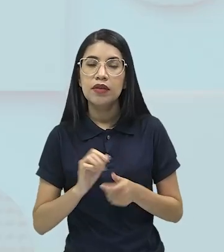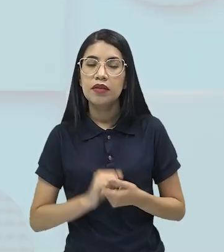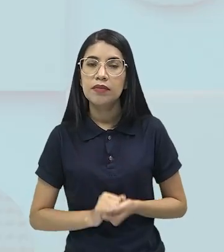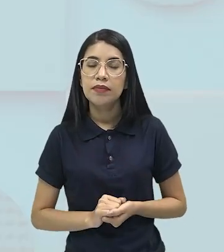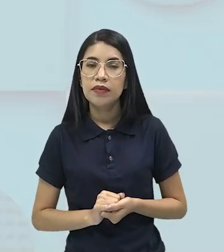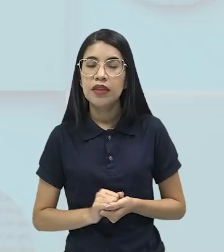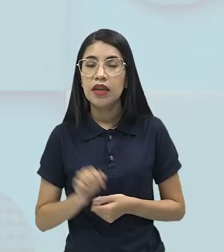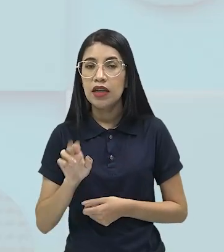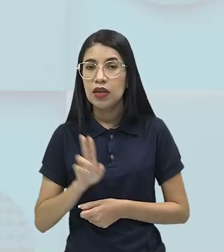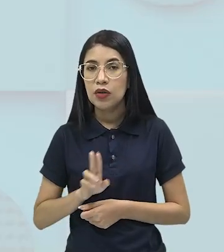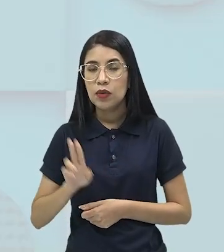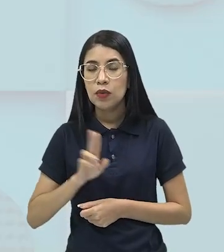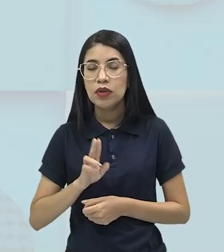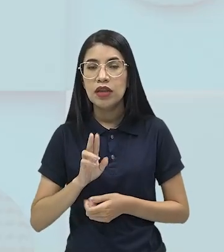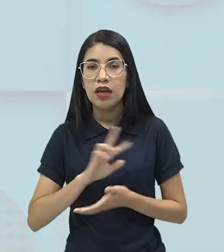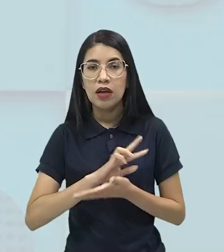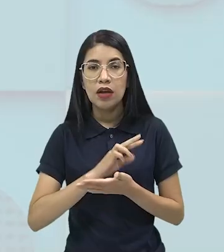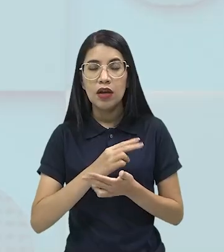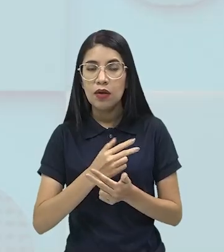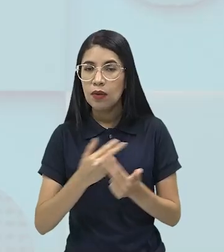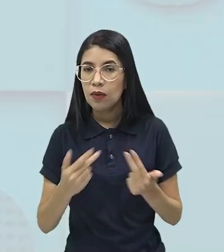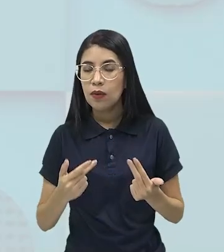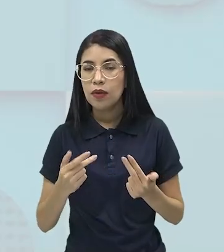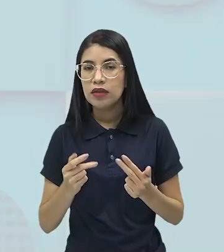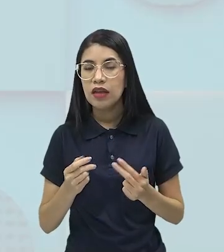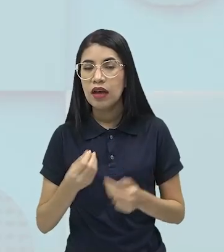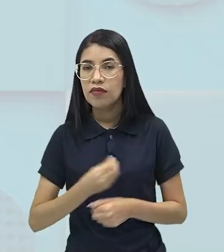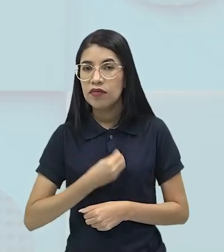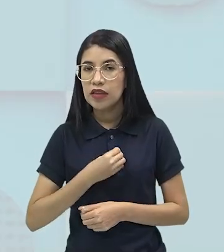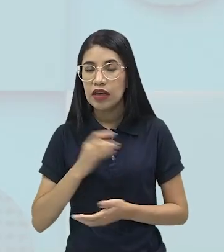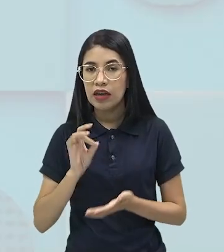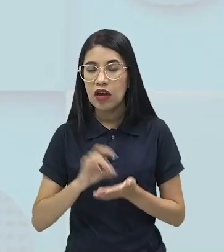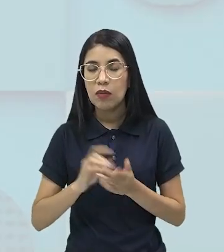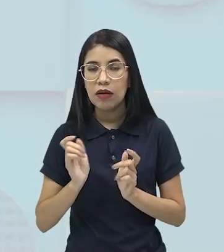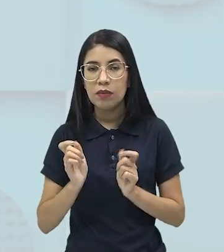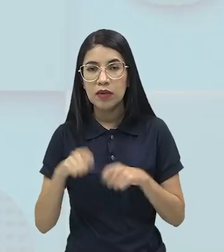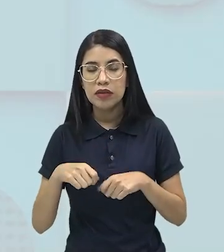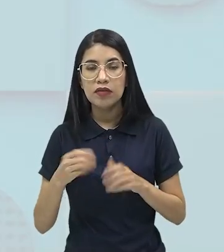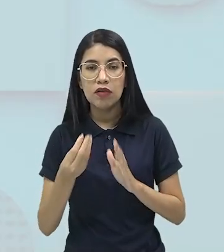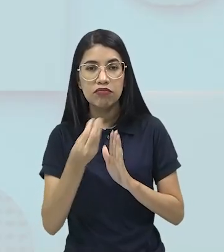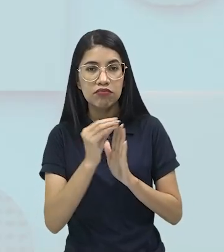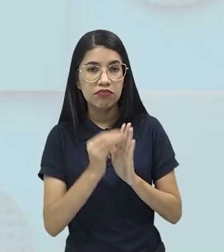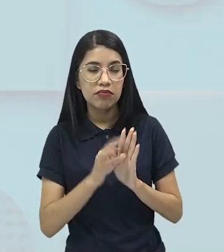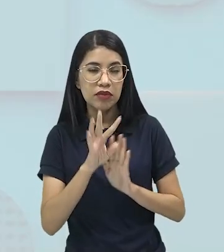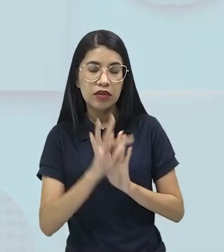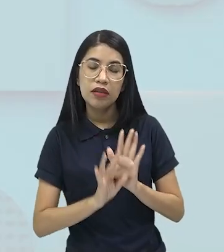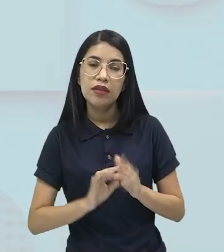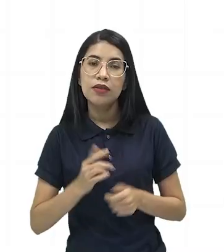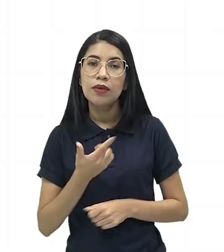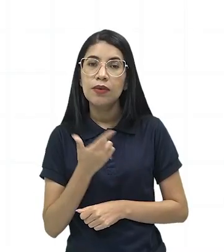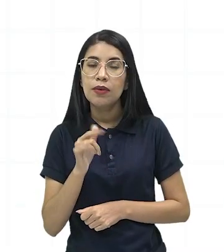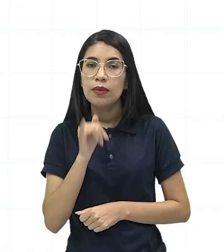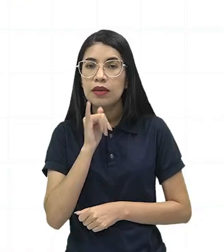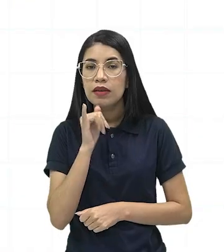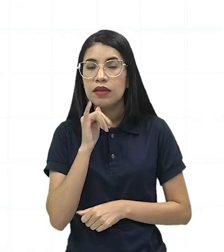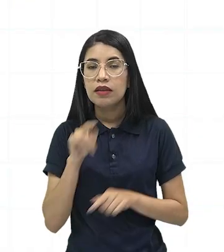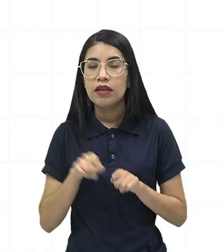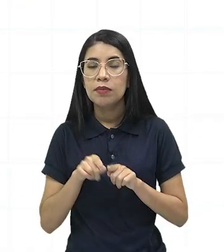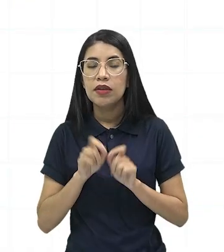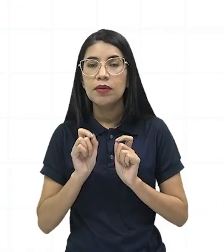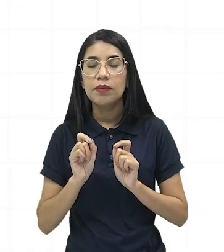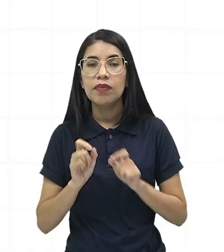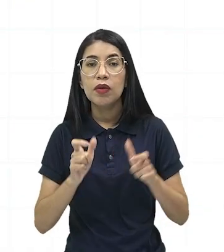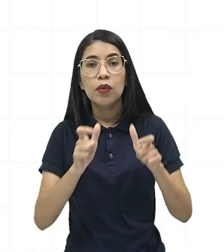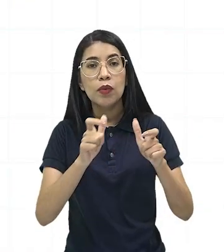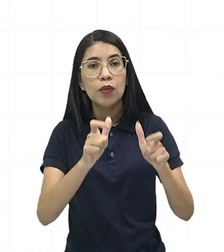verossimilhança. Ele usa elementos que são possíveis da nossa realidade. Outra questão é a questão do